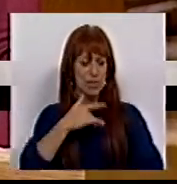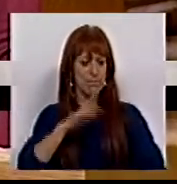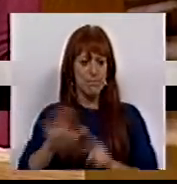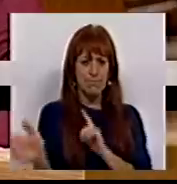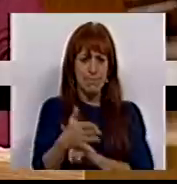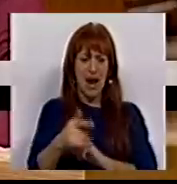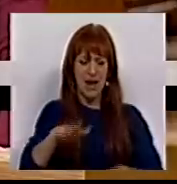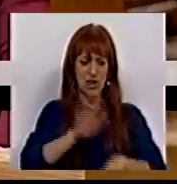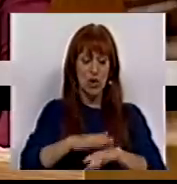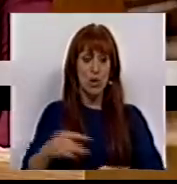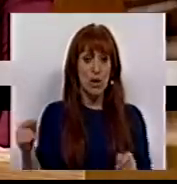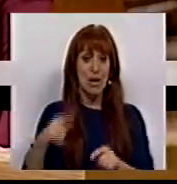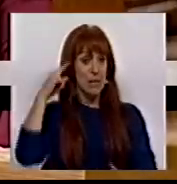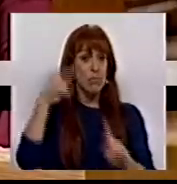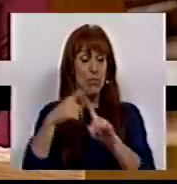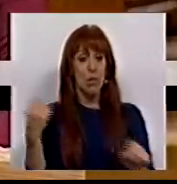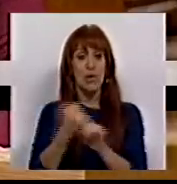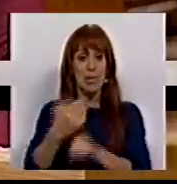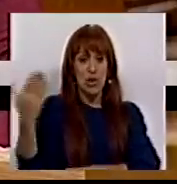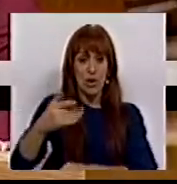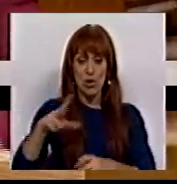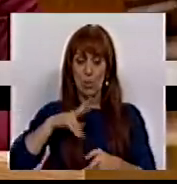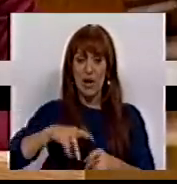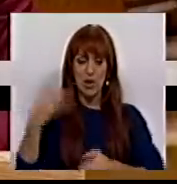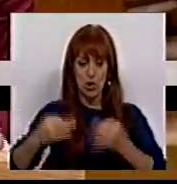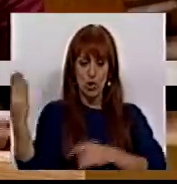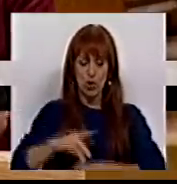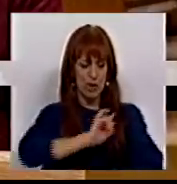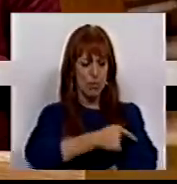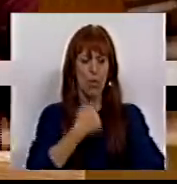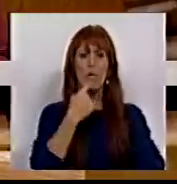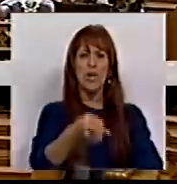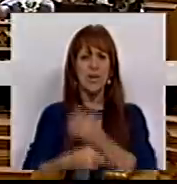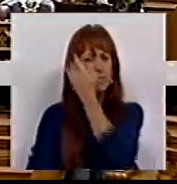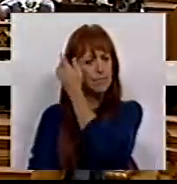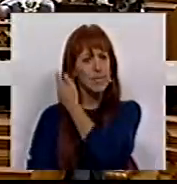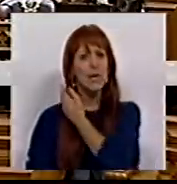patriótica e de esquerda pelo emprego com direitos, por um país mais justo e soberano. Disse.